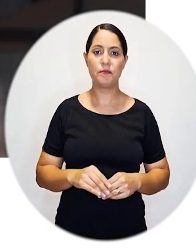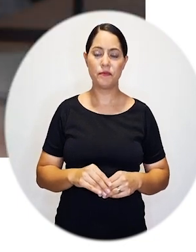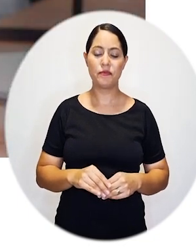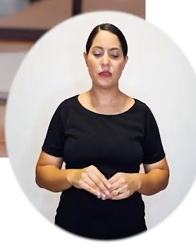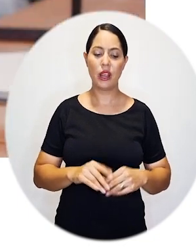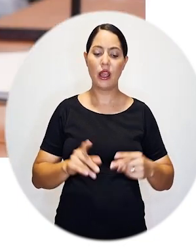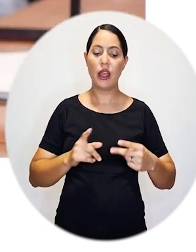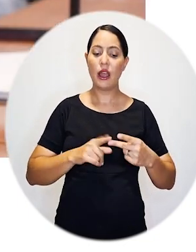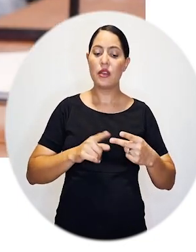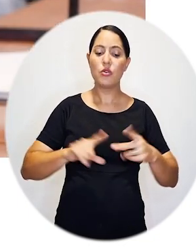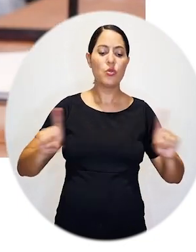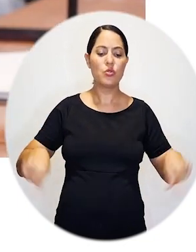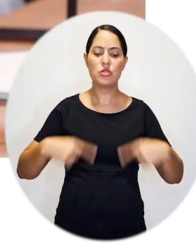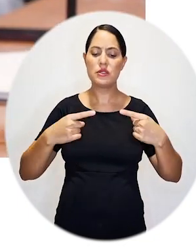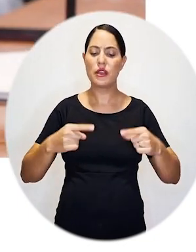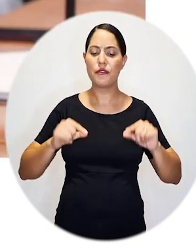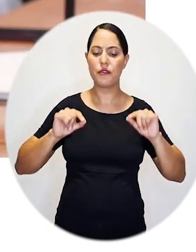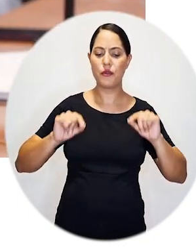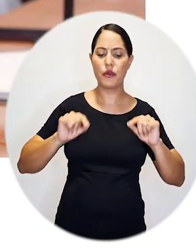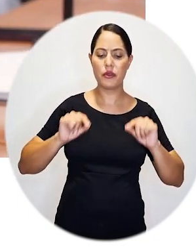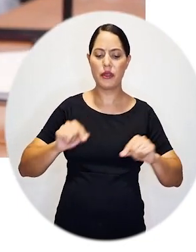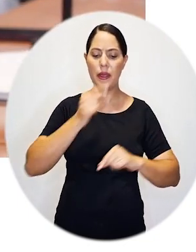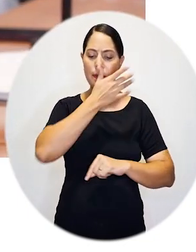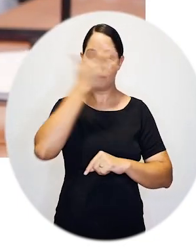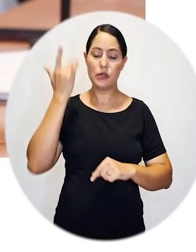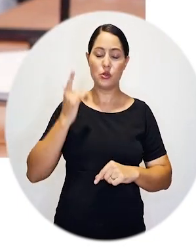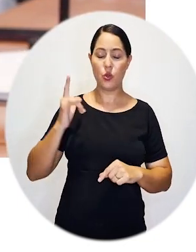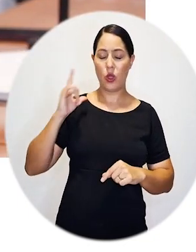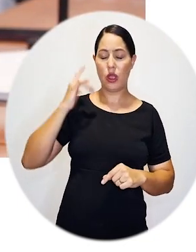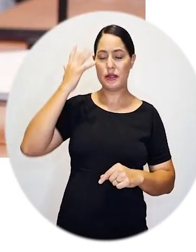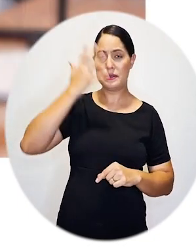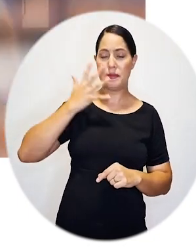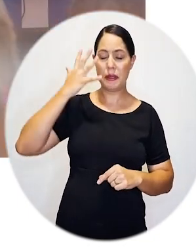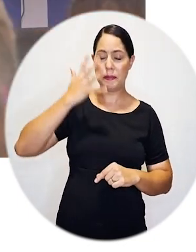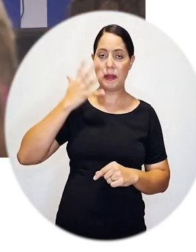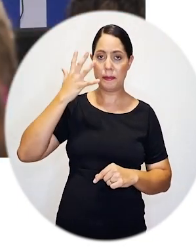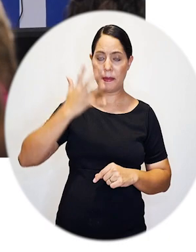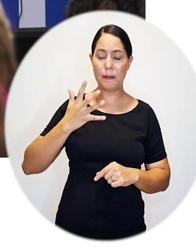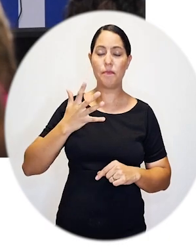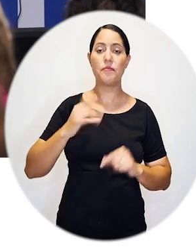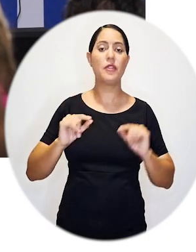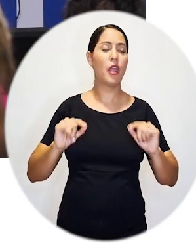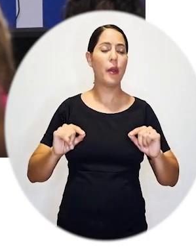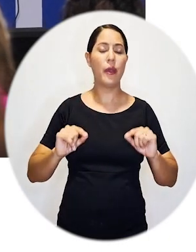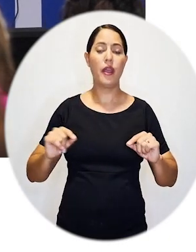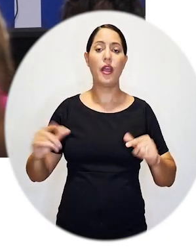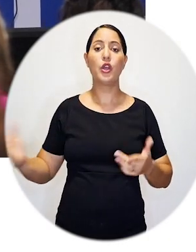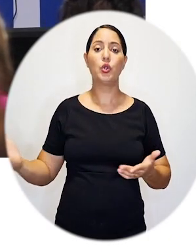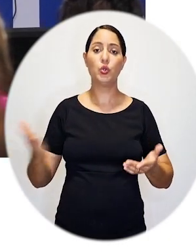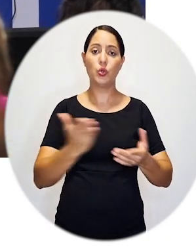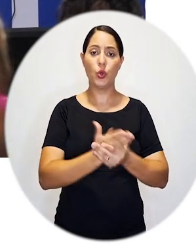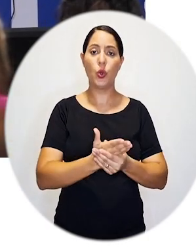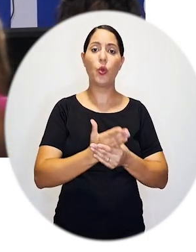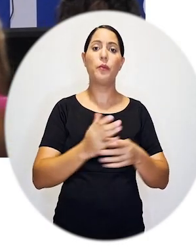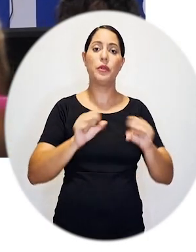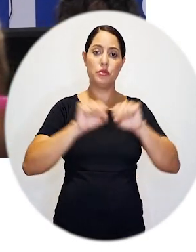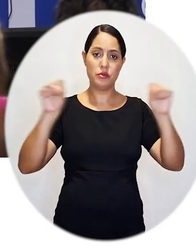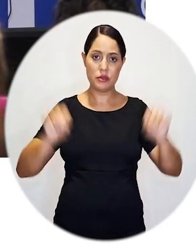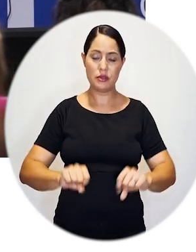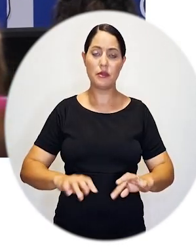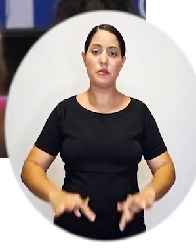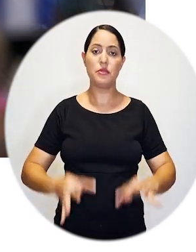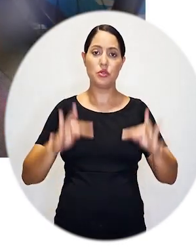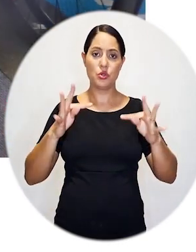O desafio segundo foi citado pelo meu antecessor, que são os documentos inseridos no processo